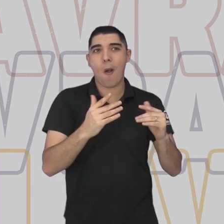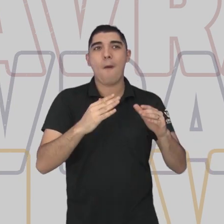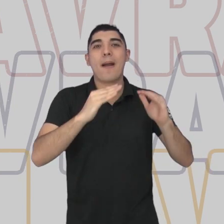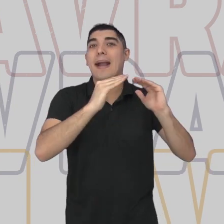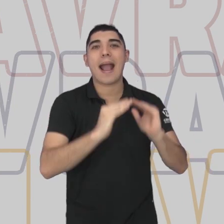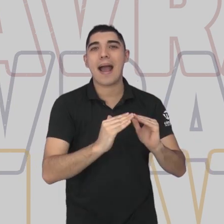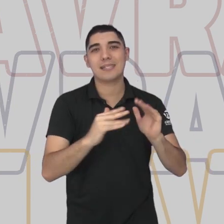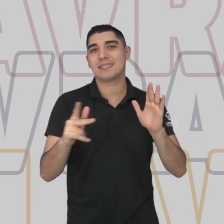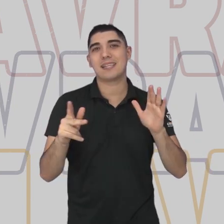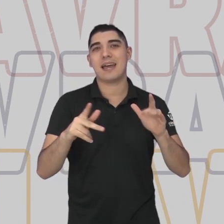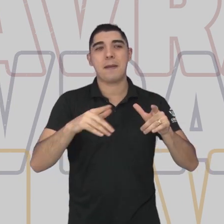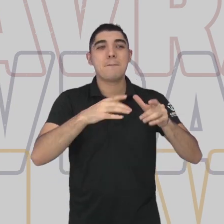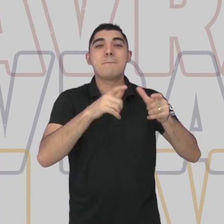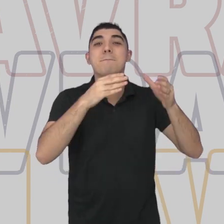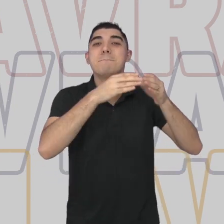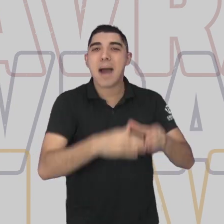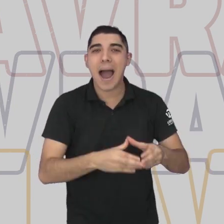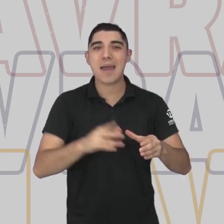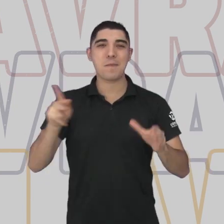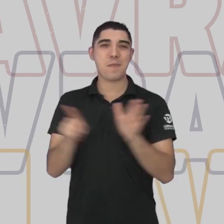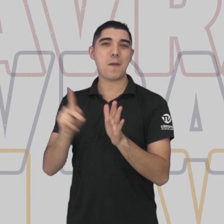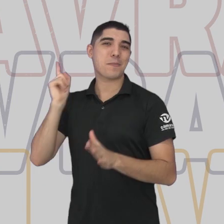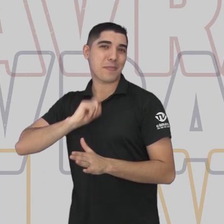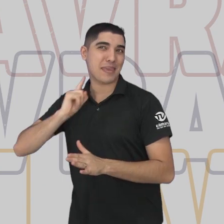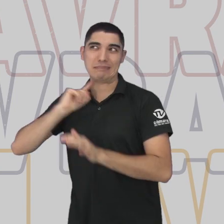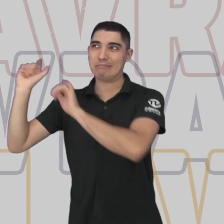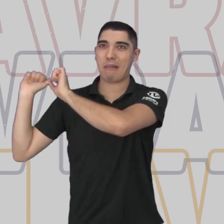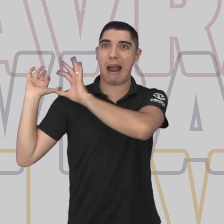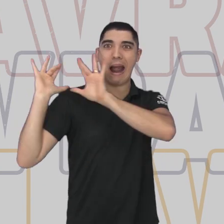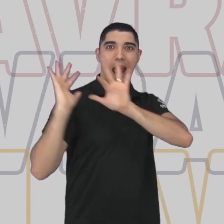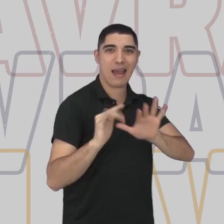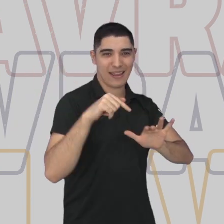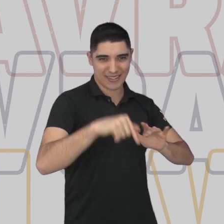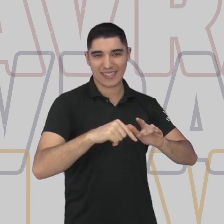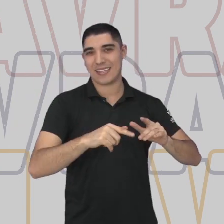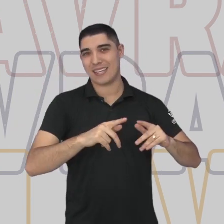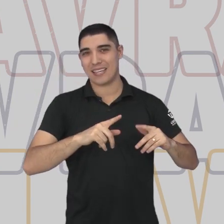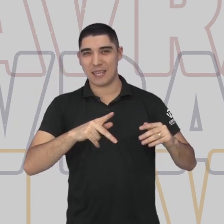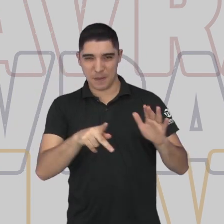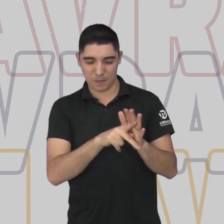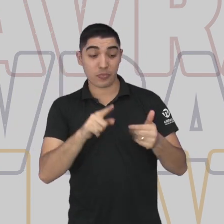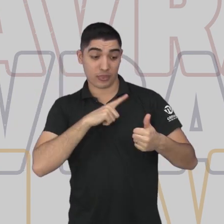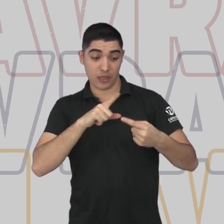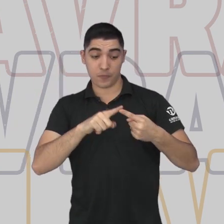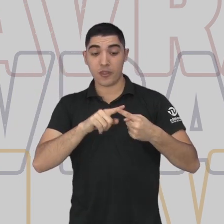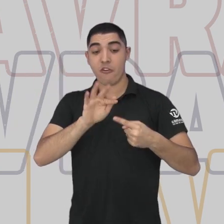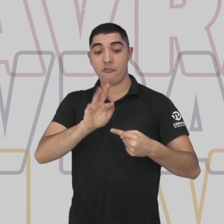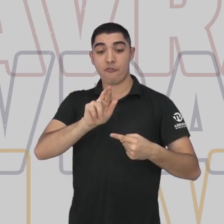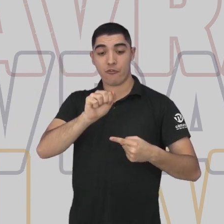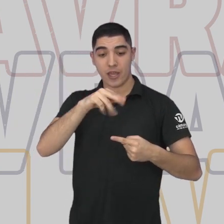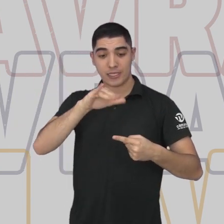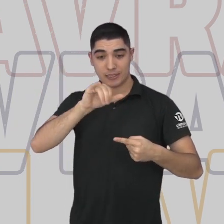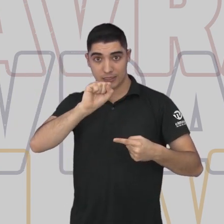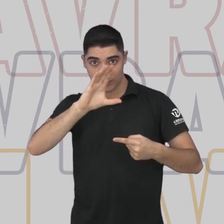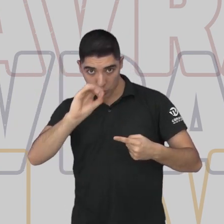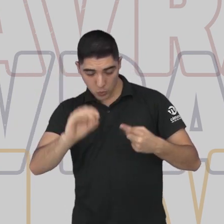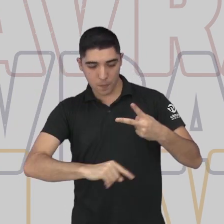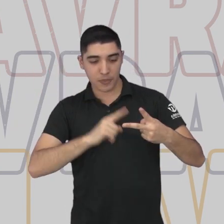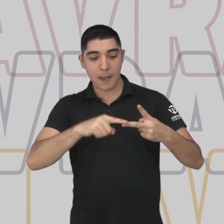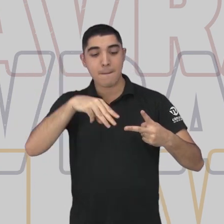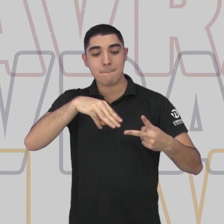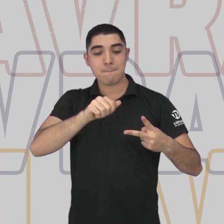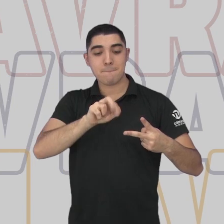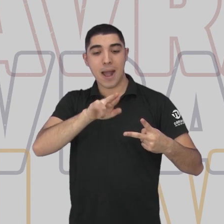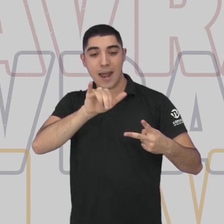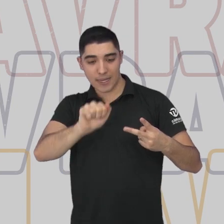tem um bairro de mineiro, então os meus personagens também são mineiros, né? Então tem o Francisco, a Maria e o Zezinho, que eles